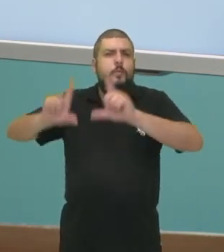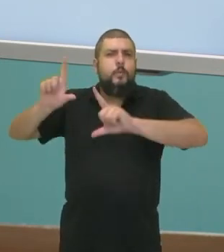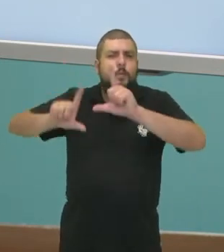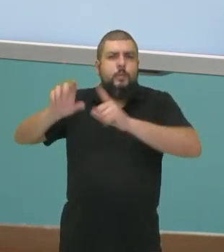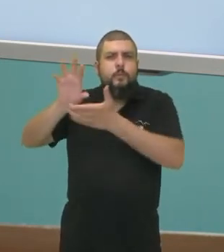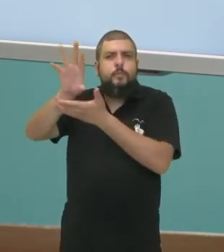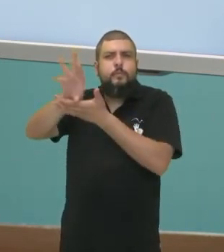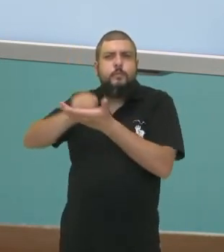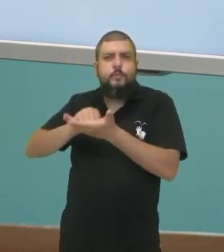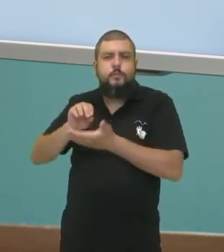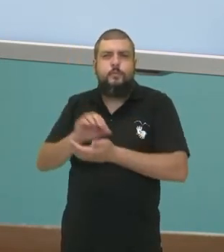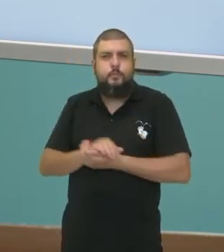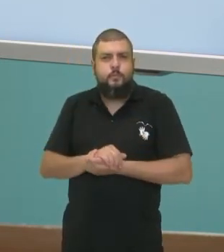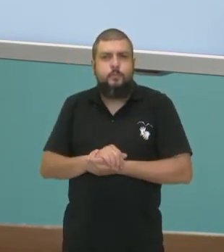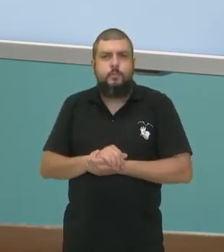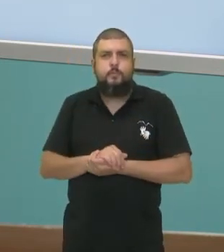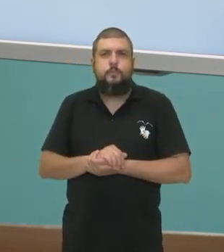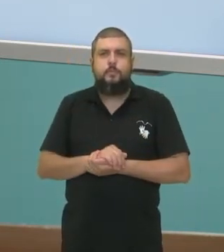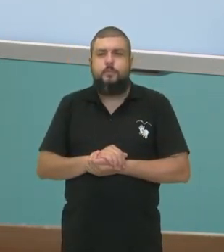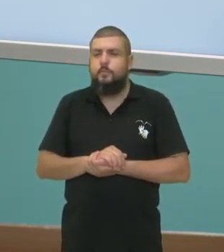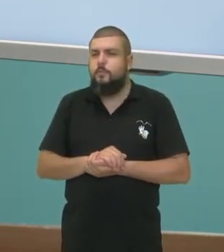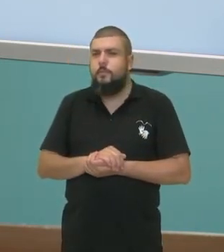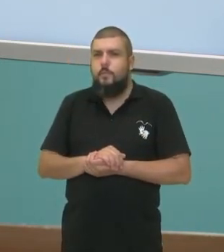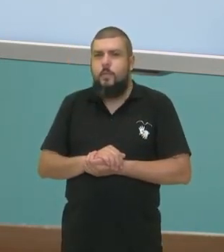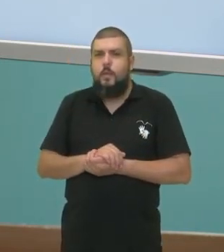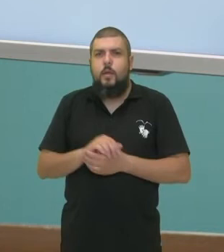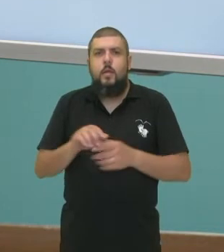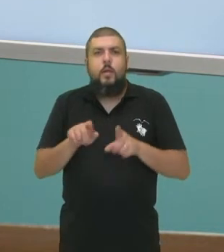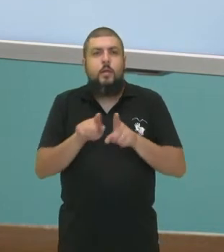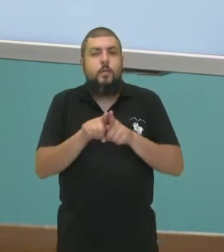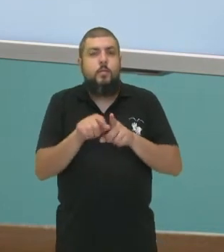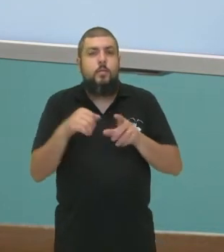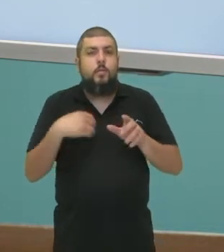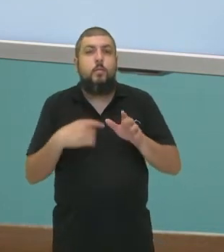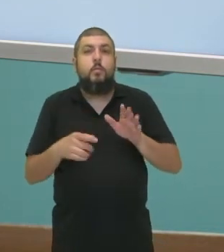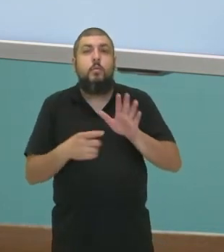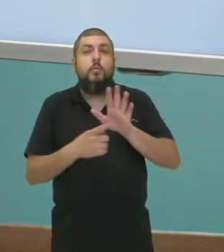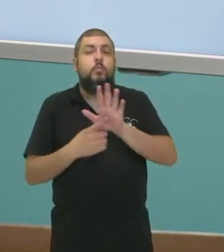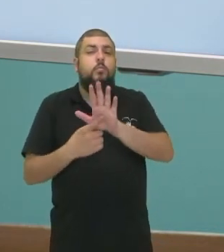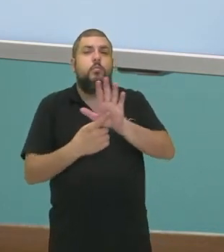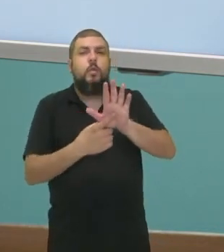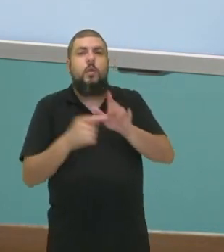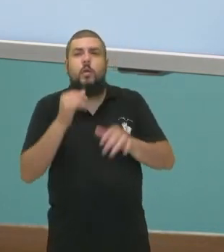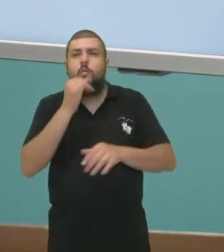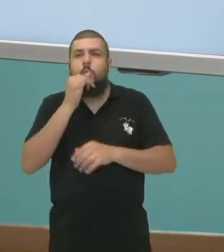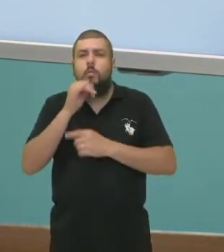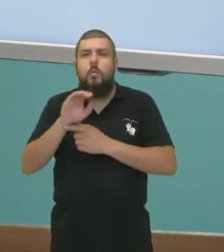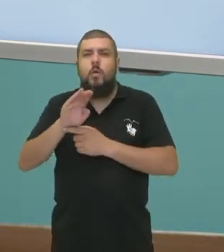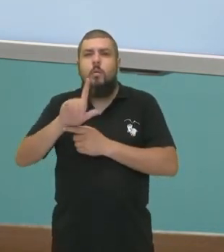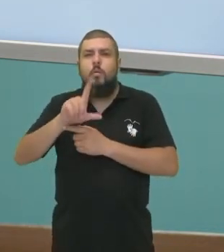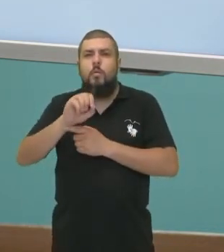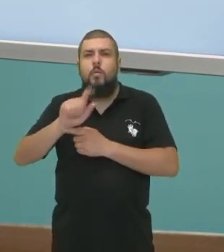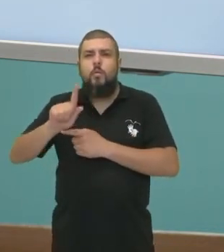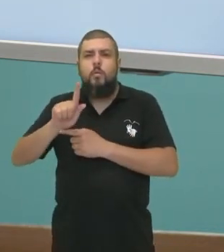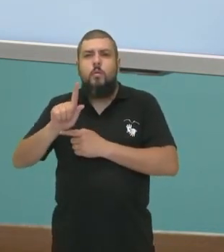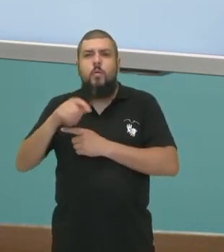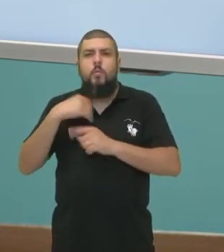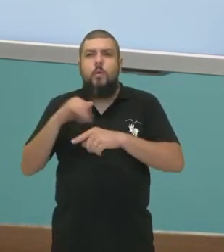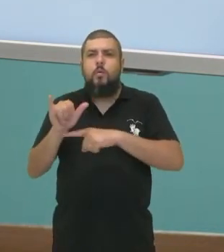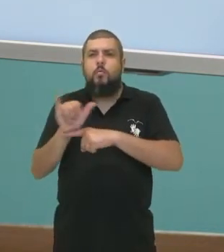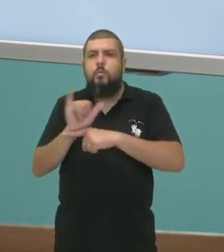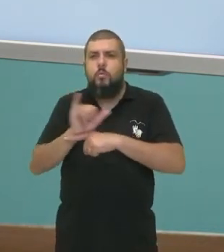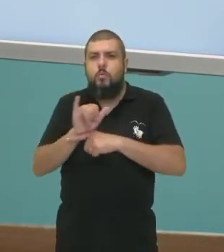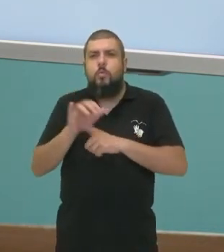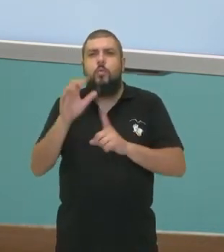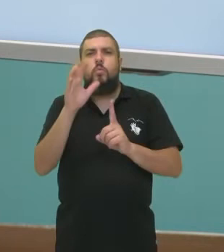bem, atuar como figuras públicas do momento. As blogueiras, né, essas influenciadoras do YouTuber, práticas que